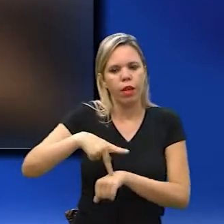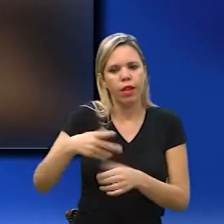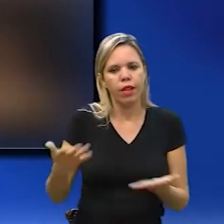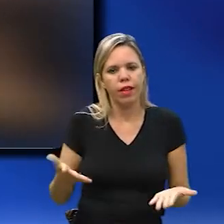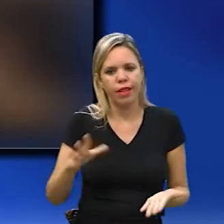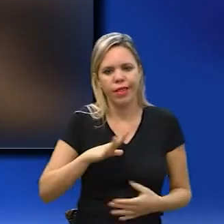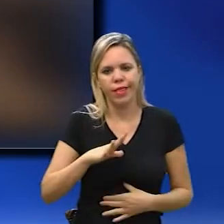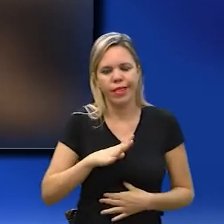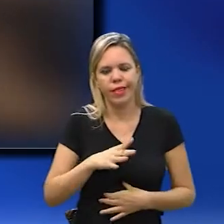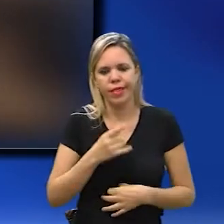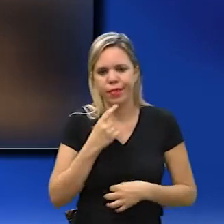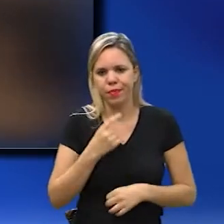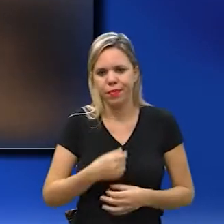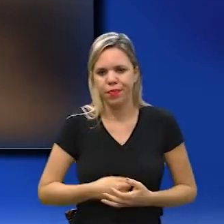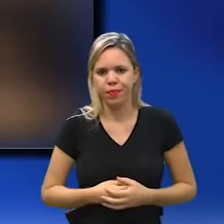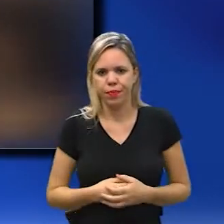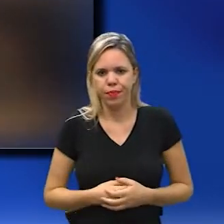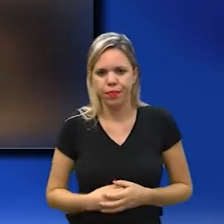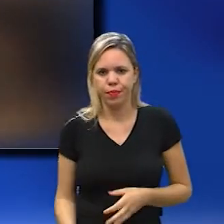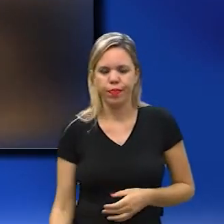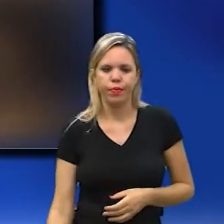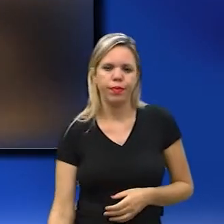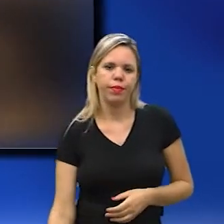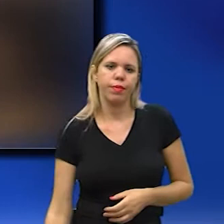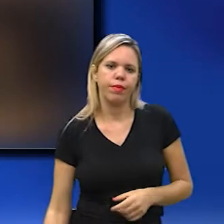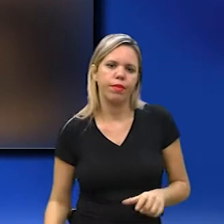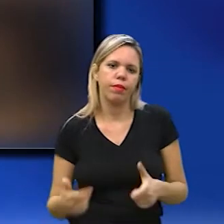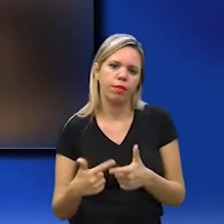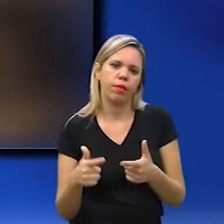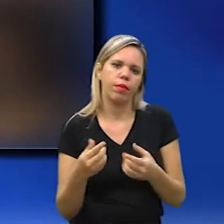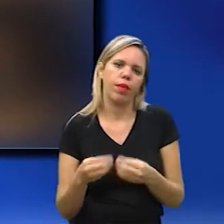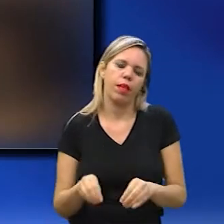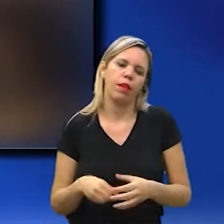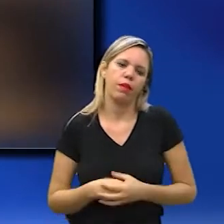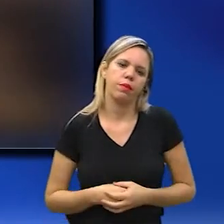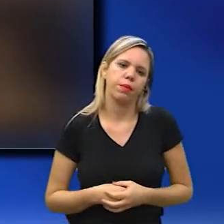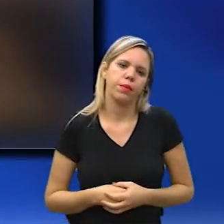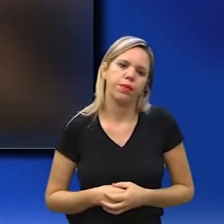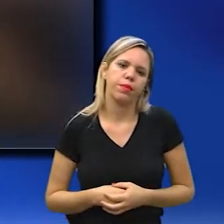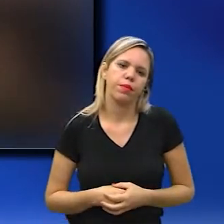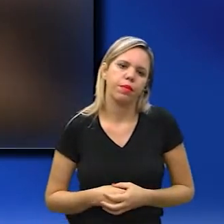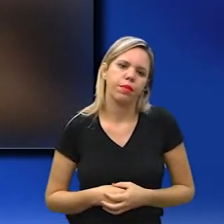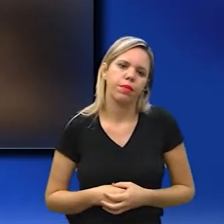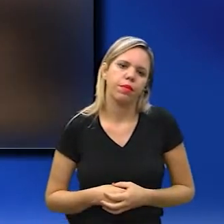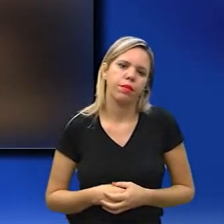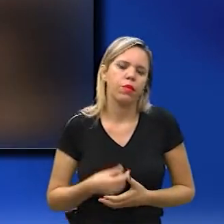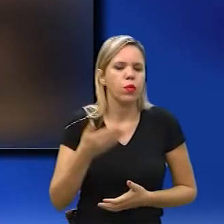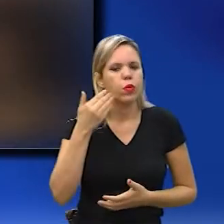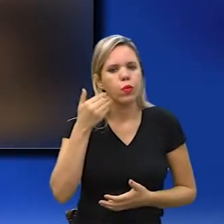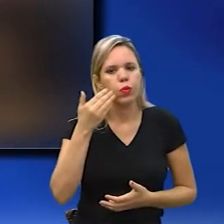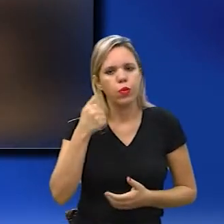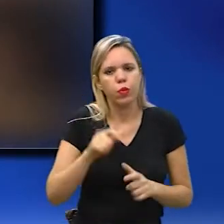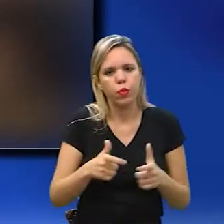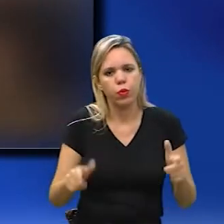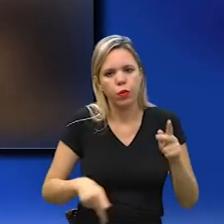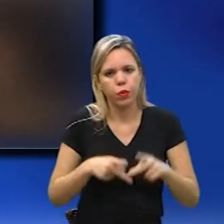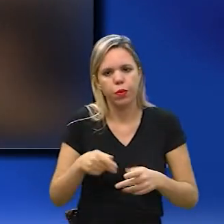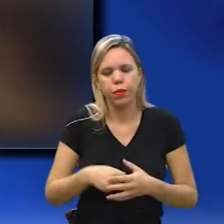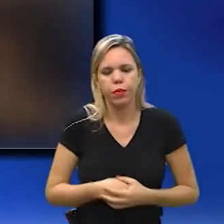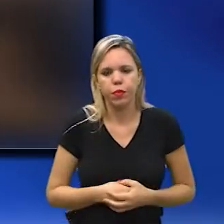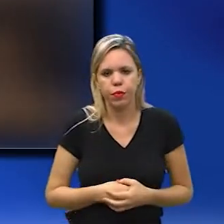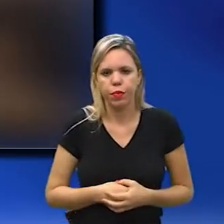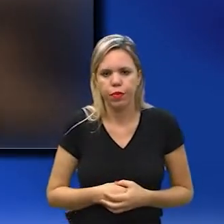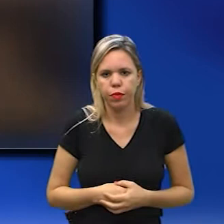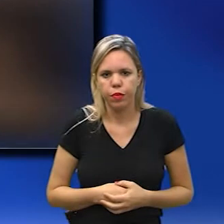nosso país, da nossa cidade, com grande impacto, né, no poder de consumo da maioria da